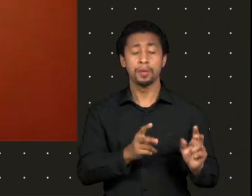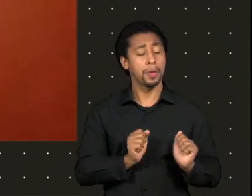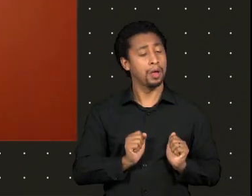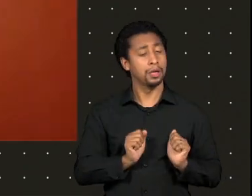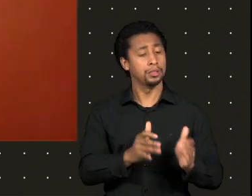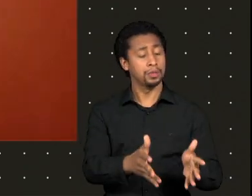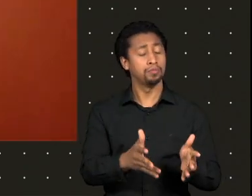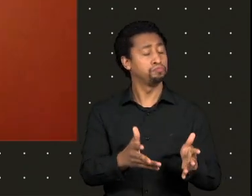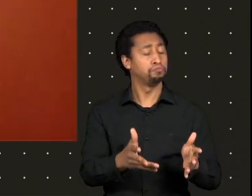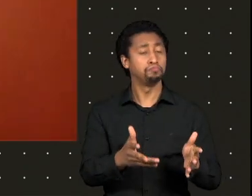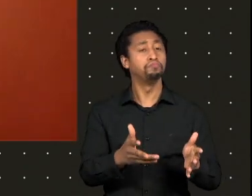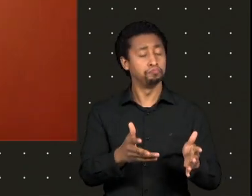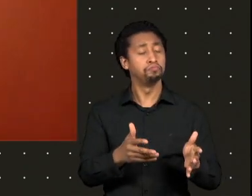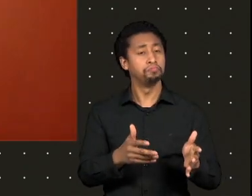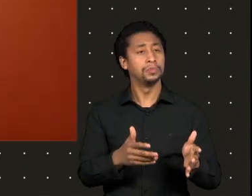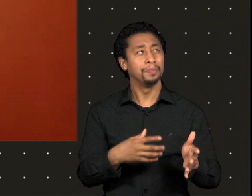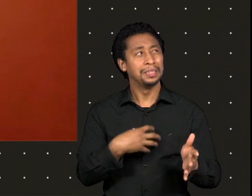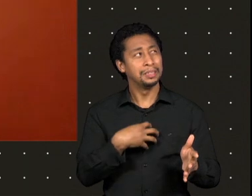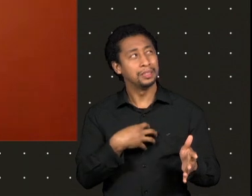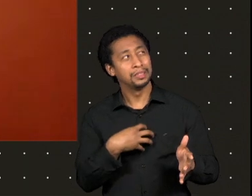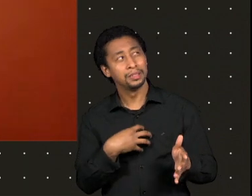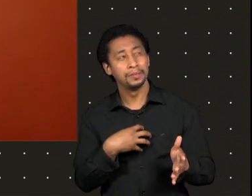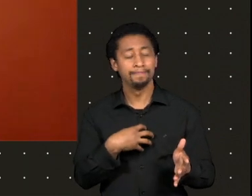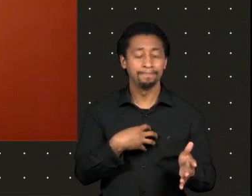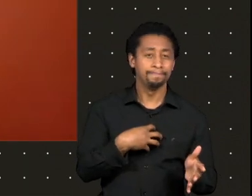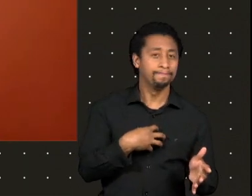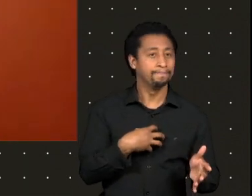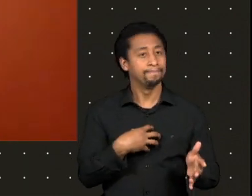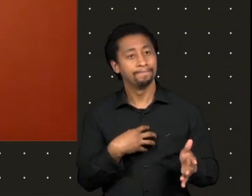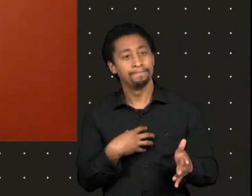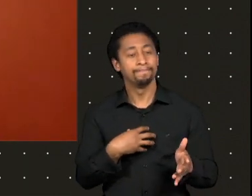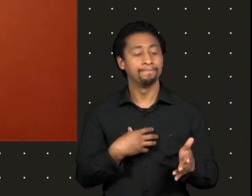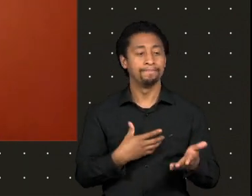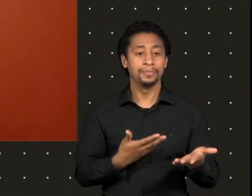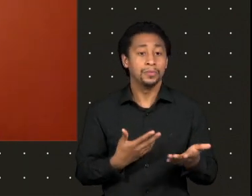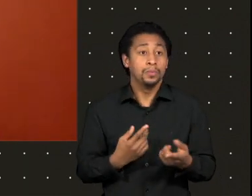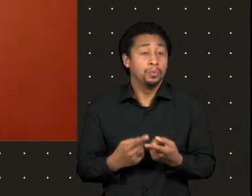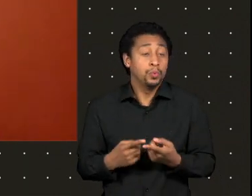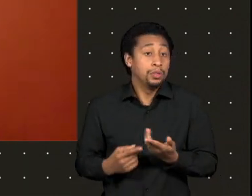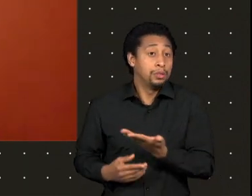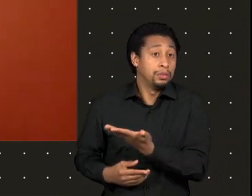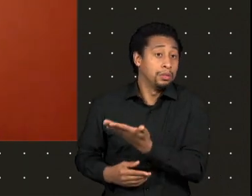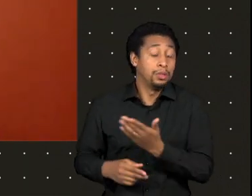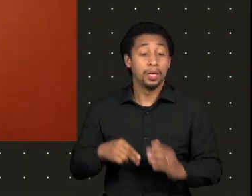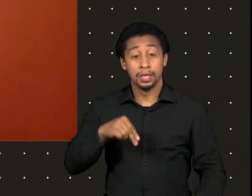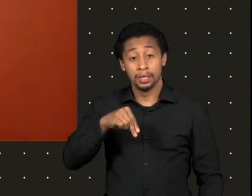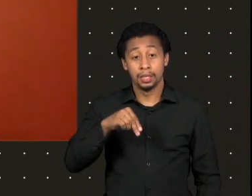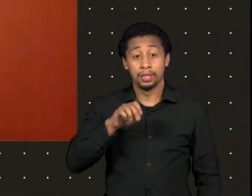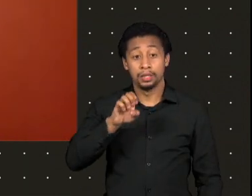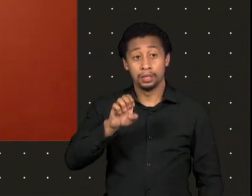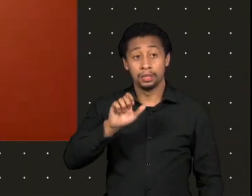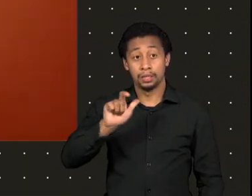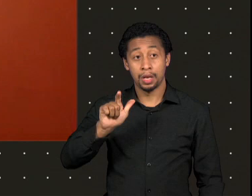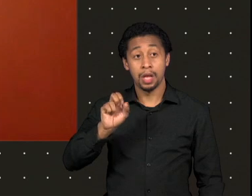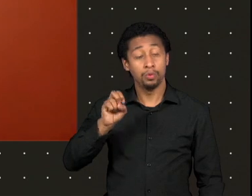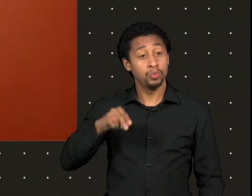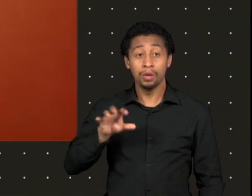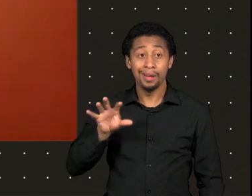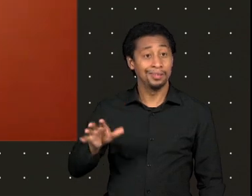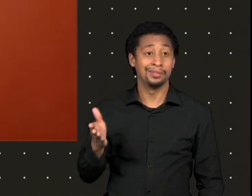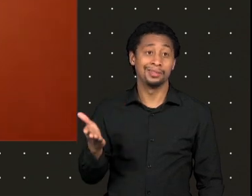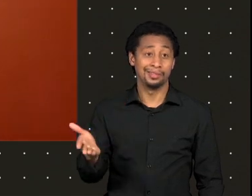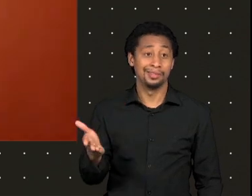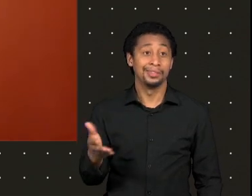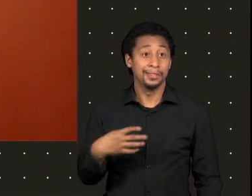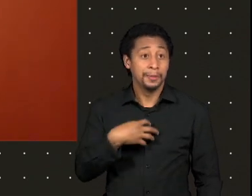com muita tristeza, justamente por ele ser assim. confortável de